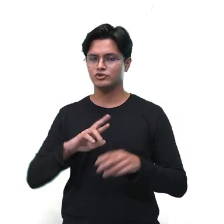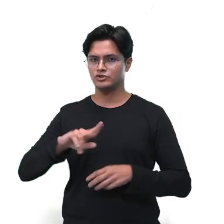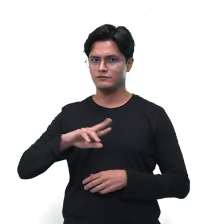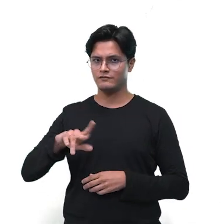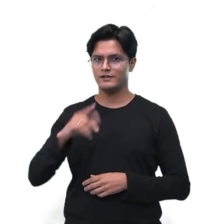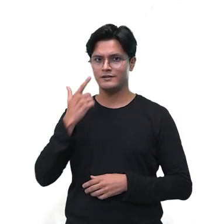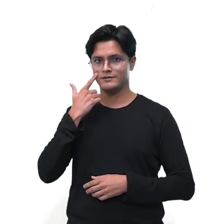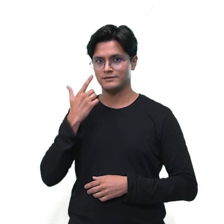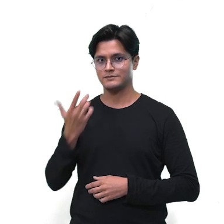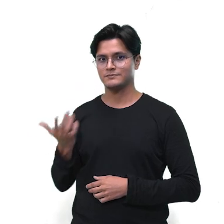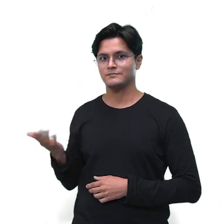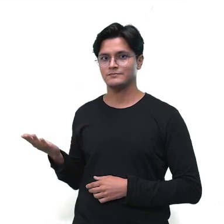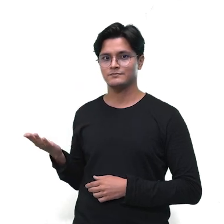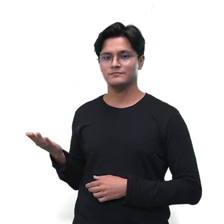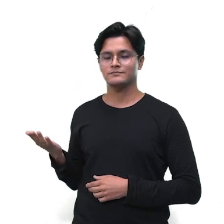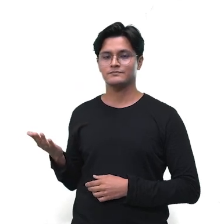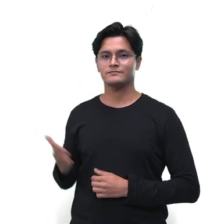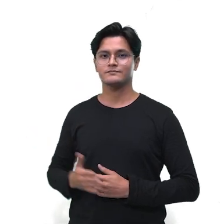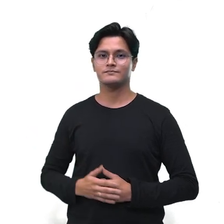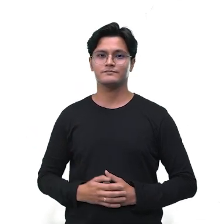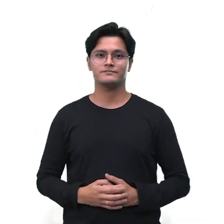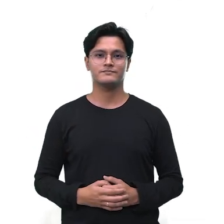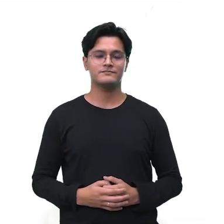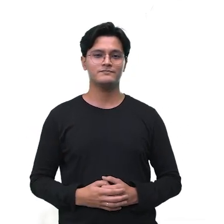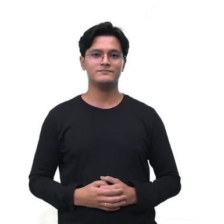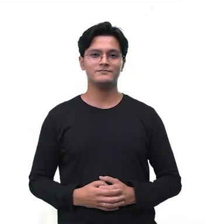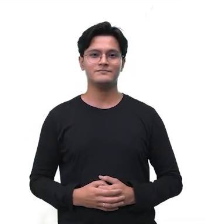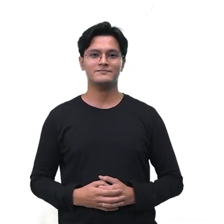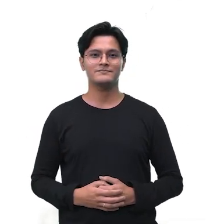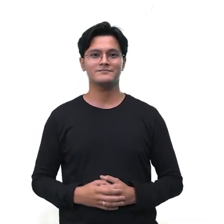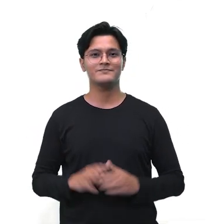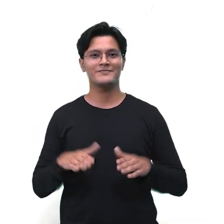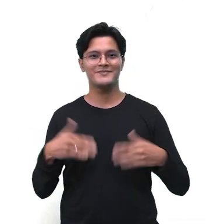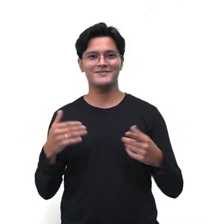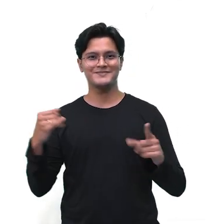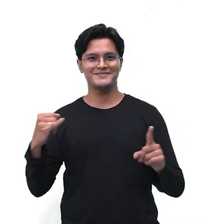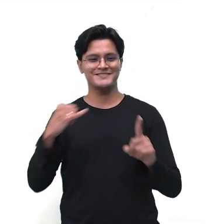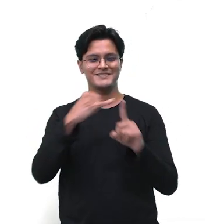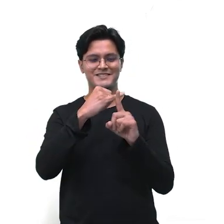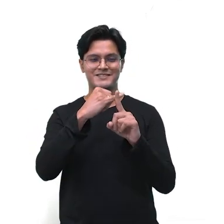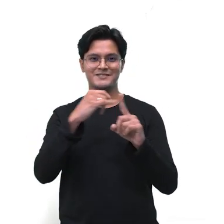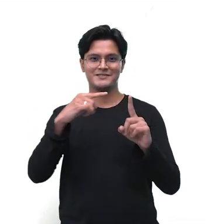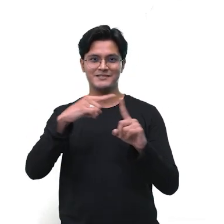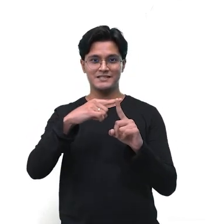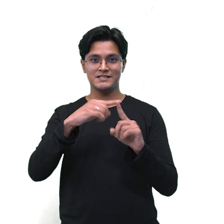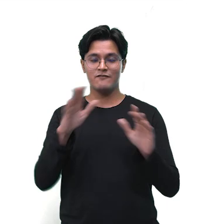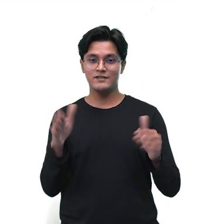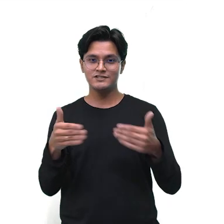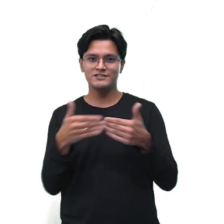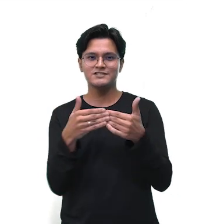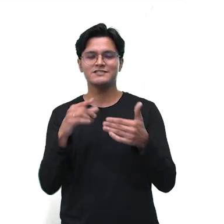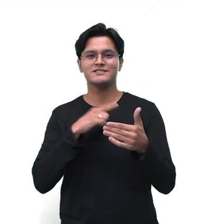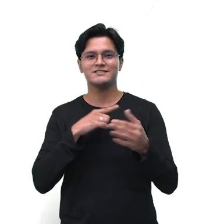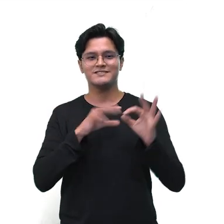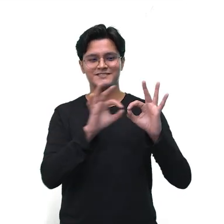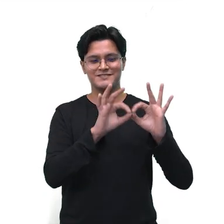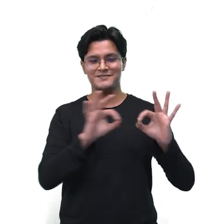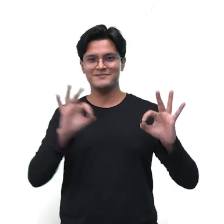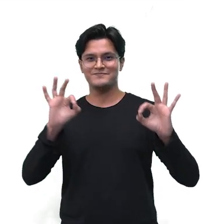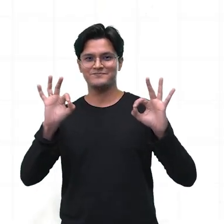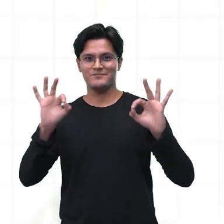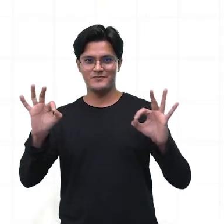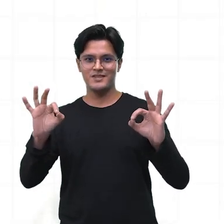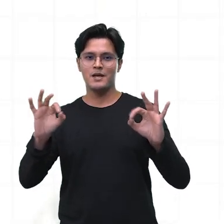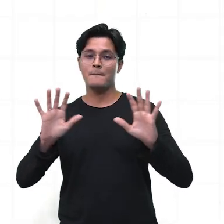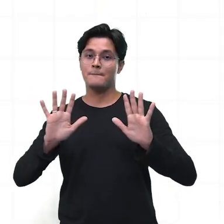que não se cruzam. Então são linhas fechadas formadas apenas por segmentos de retas que não